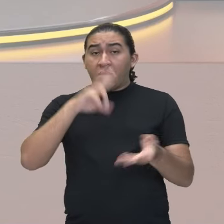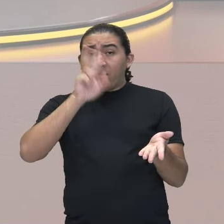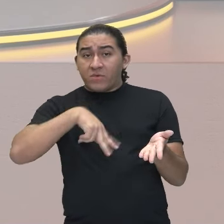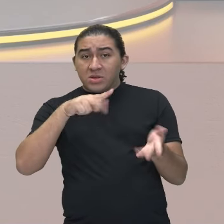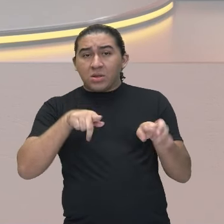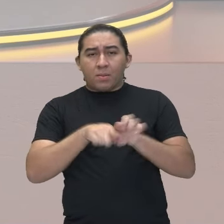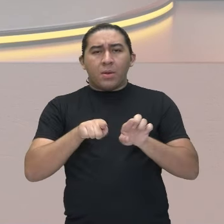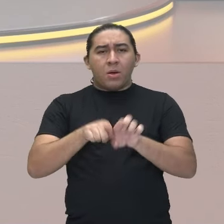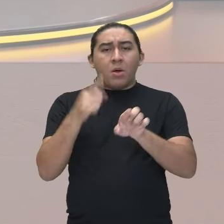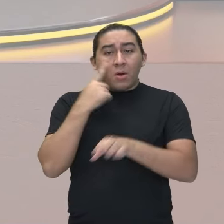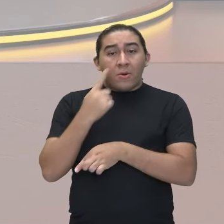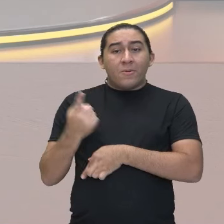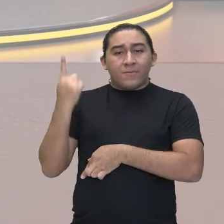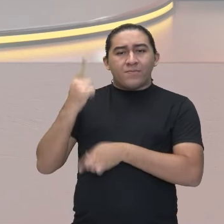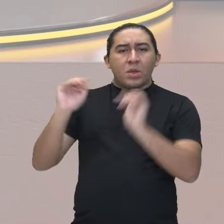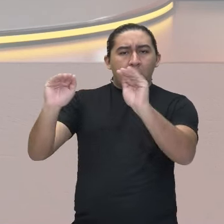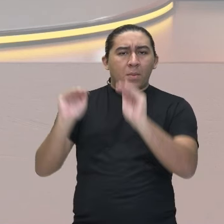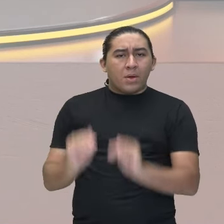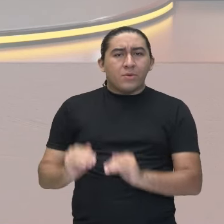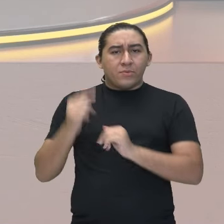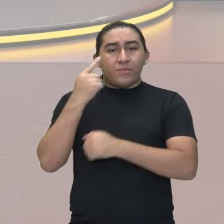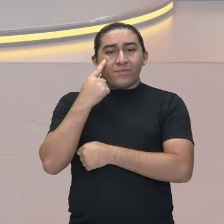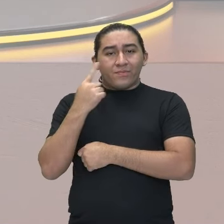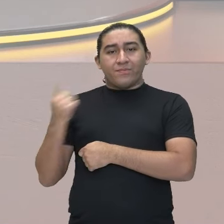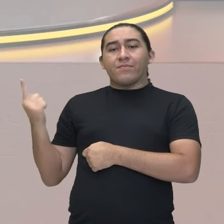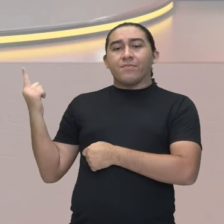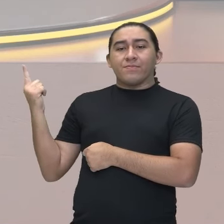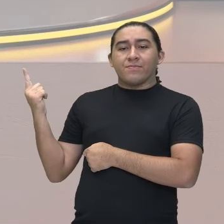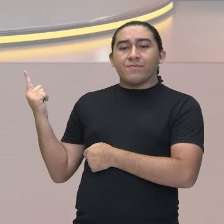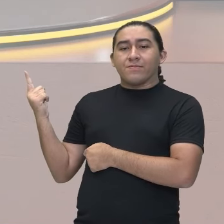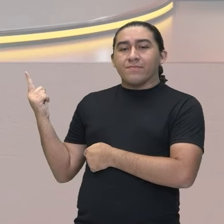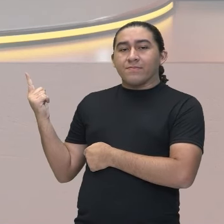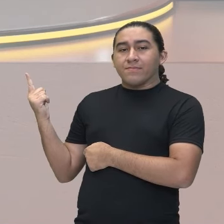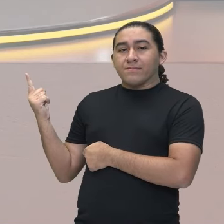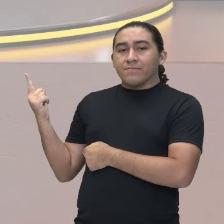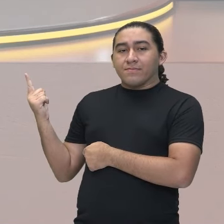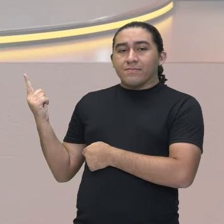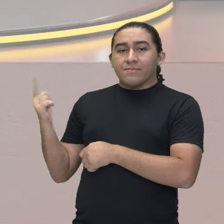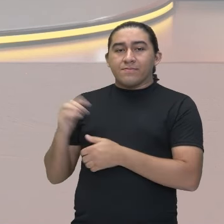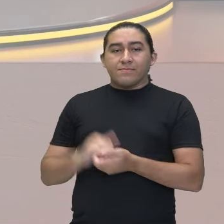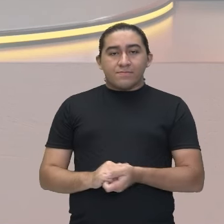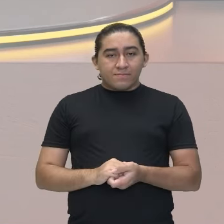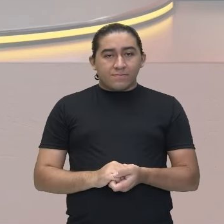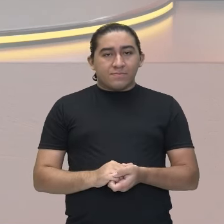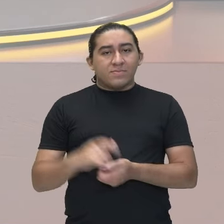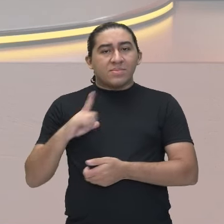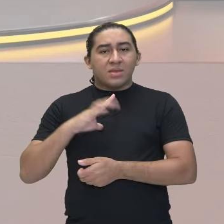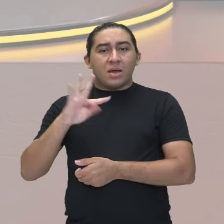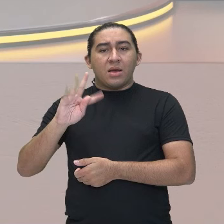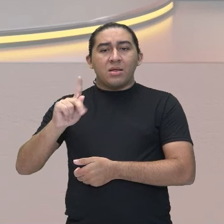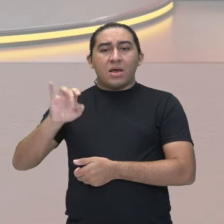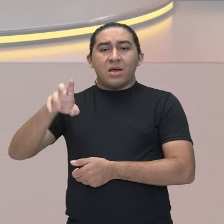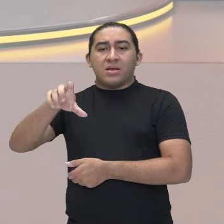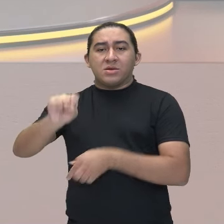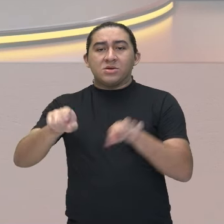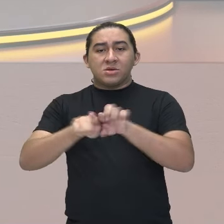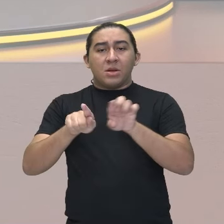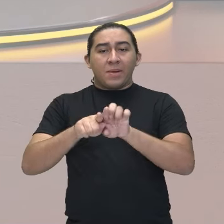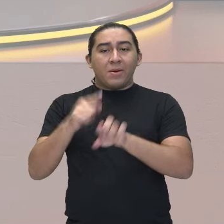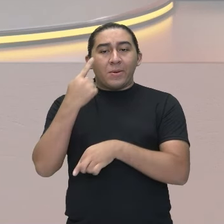vou começar lá embaixo ali, falando lá, olha, do outro lado, vocês vão ver ali Tales,